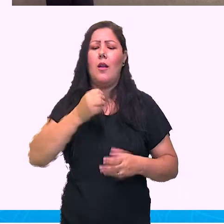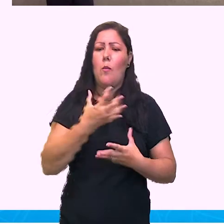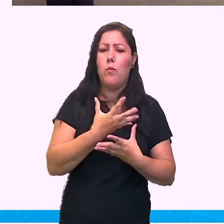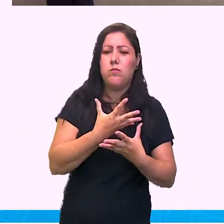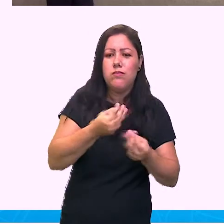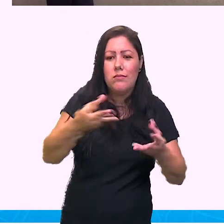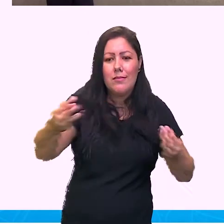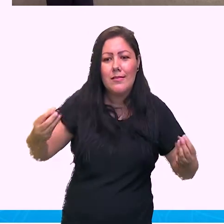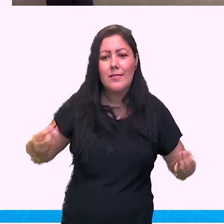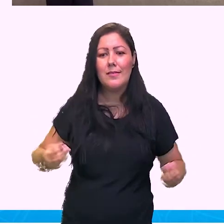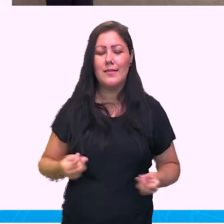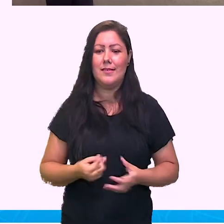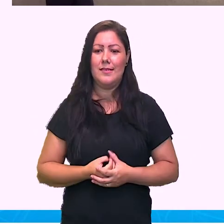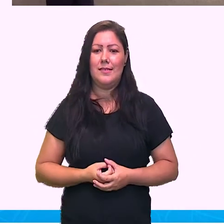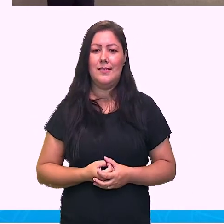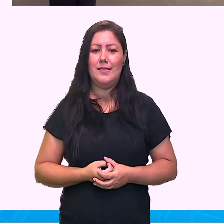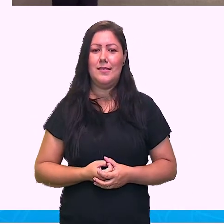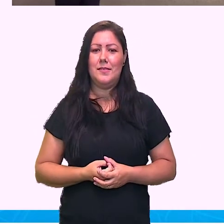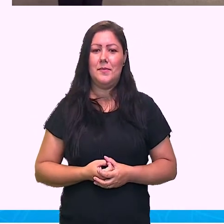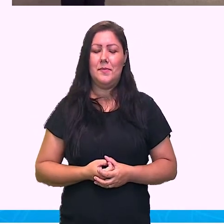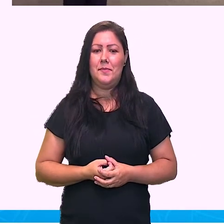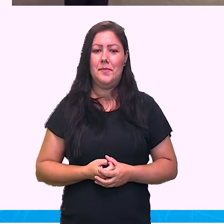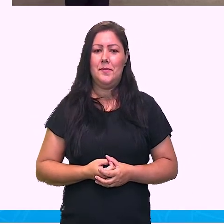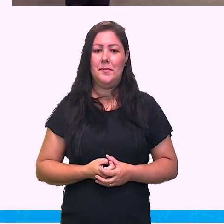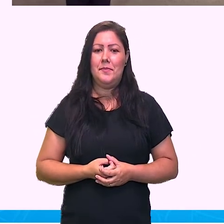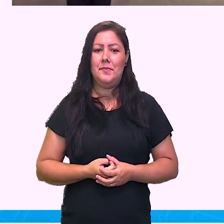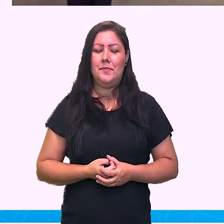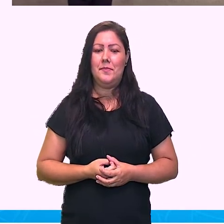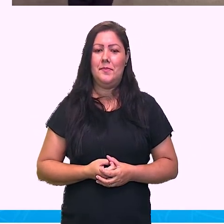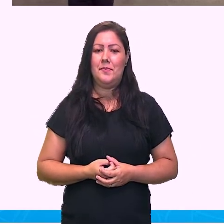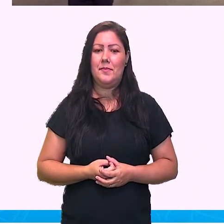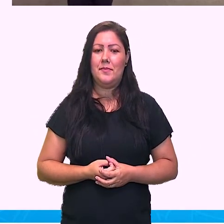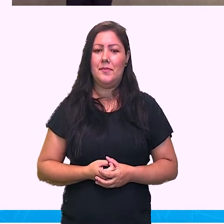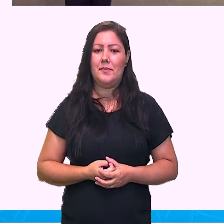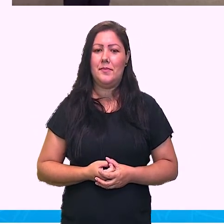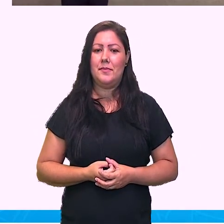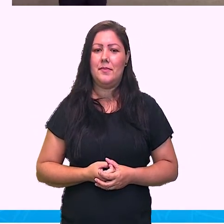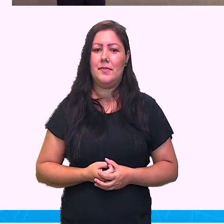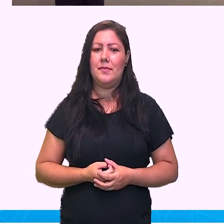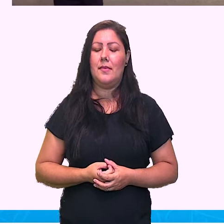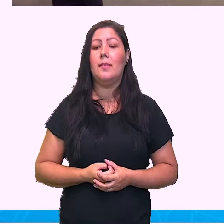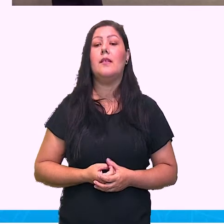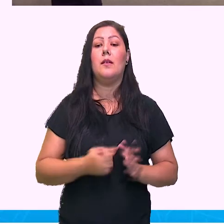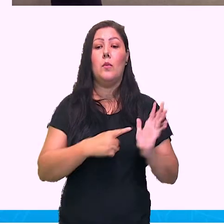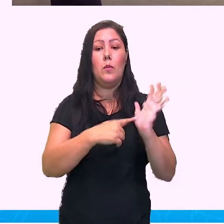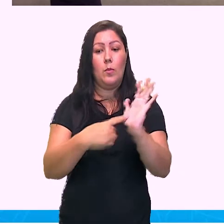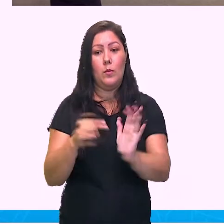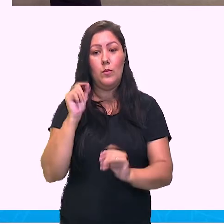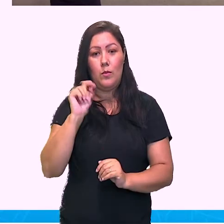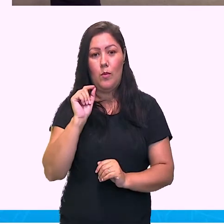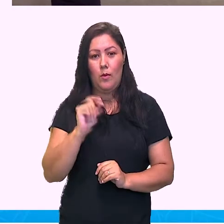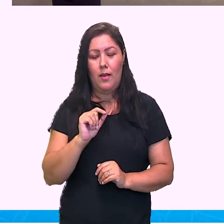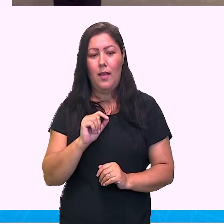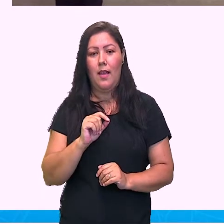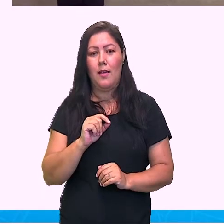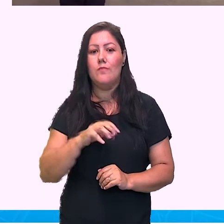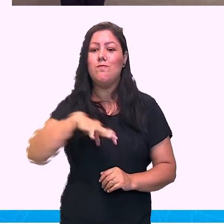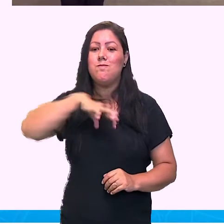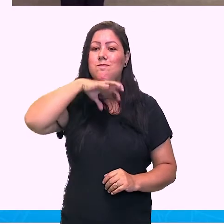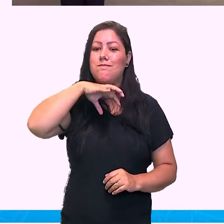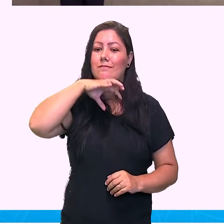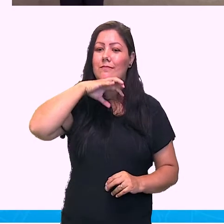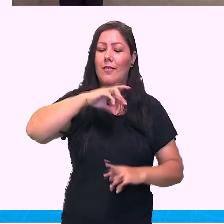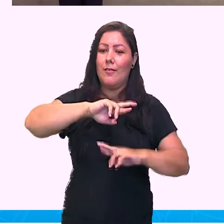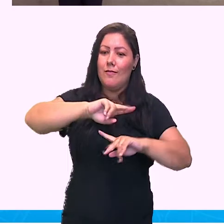mamíferos. E ela aí está mostrando a questão selvagem da floresta amazônica.